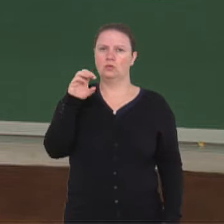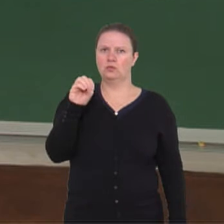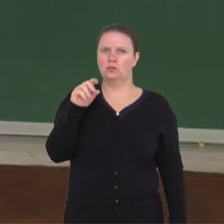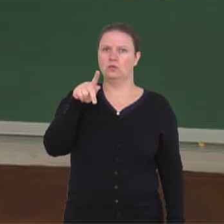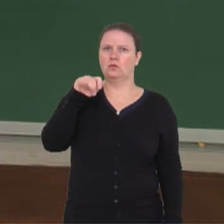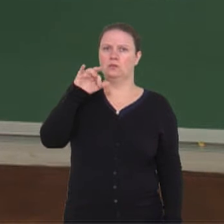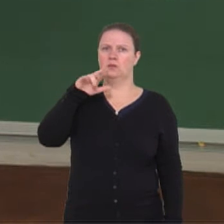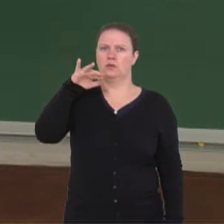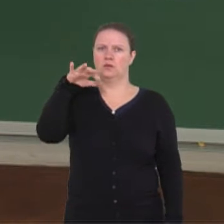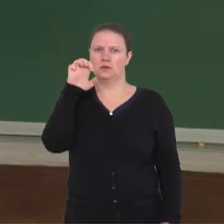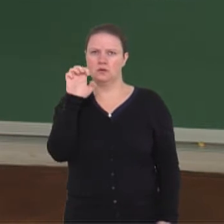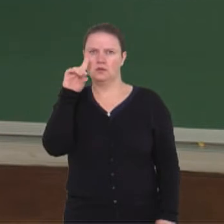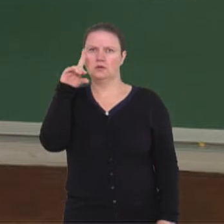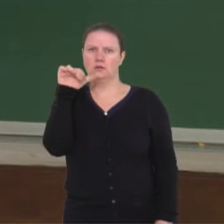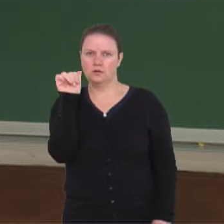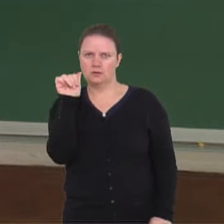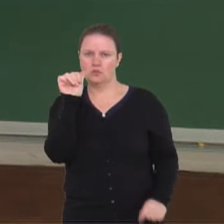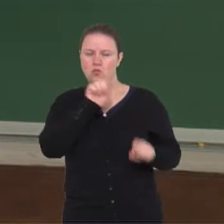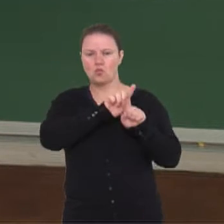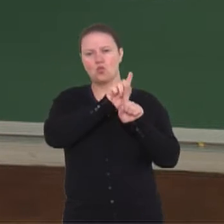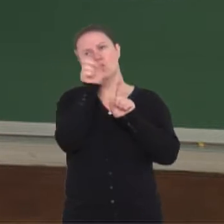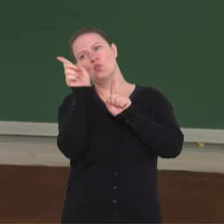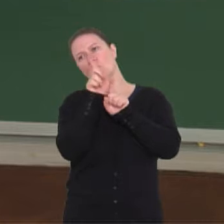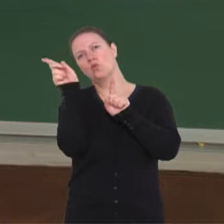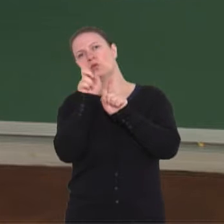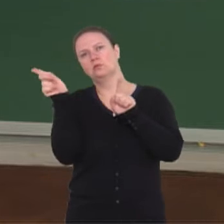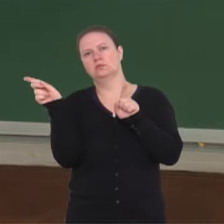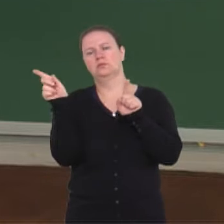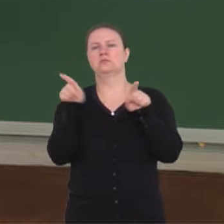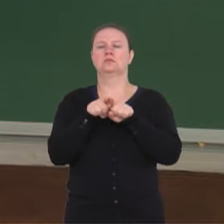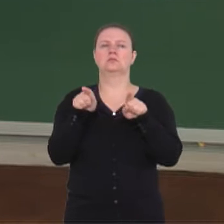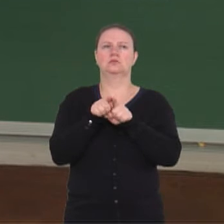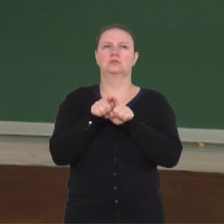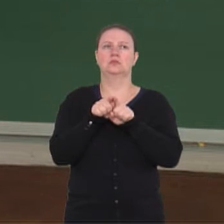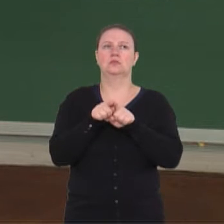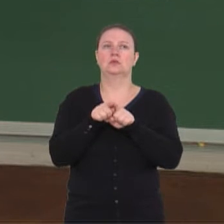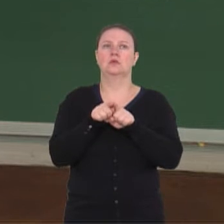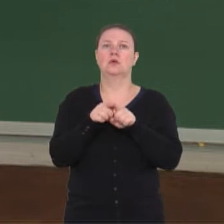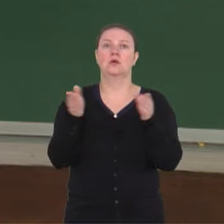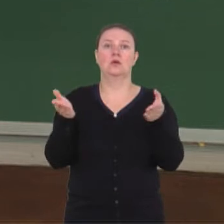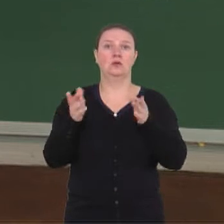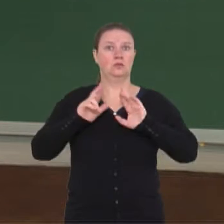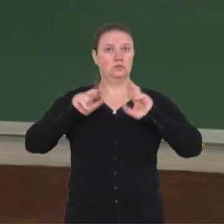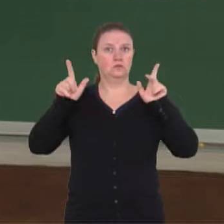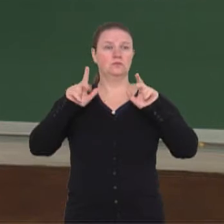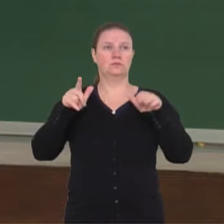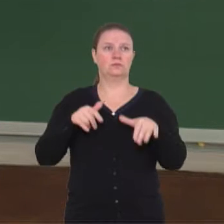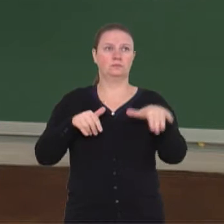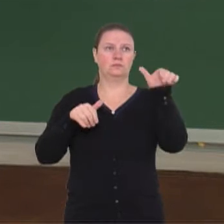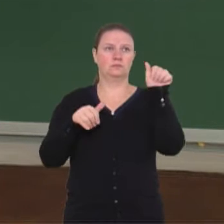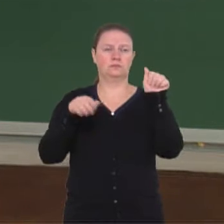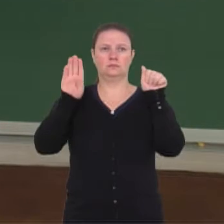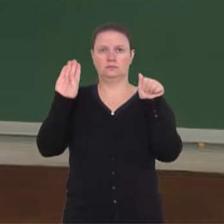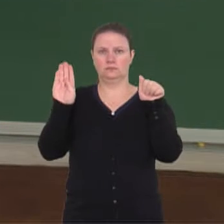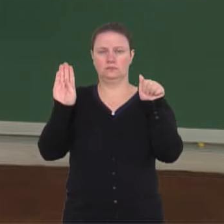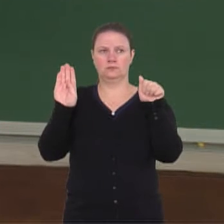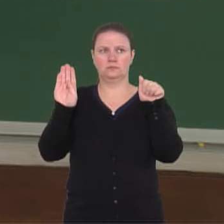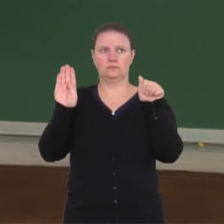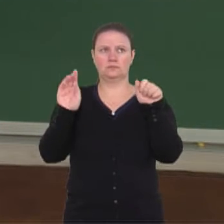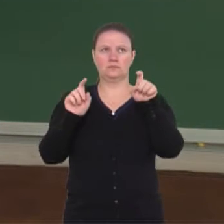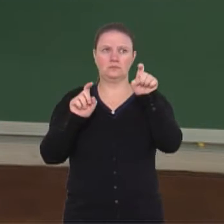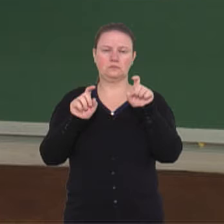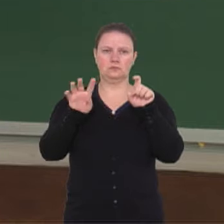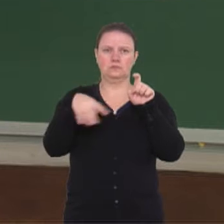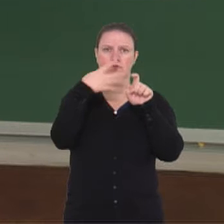chuveirinho popularmente, né? Então a multiplicação de dois polinômios, aqui são outros polinômios, né? X à quarta, x à terceira menos 1, x